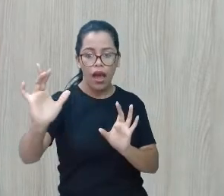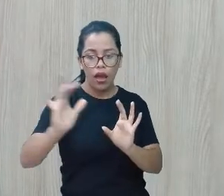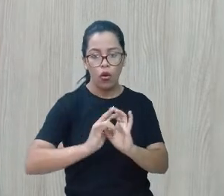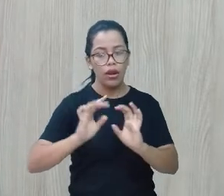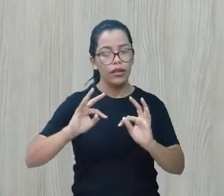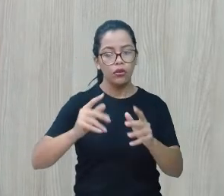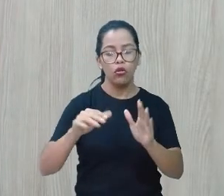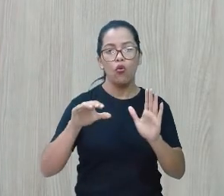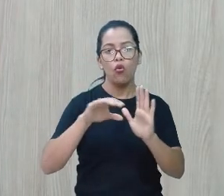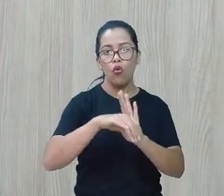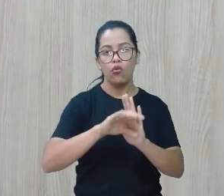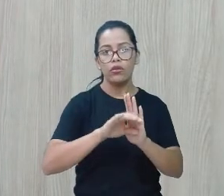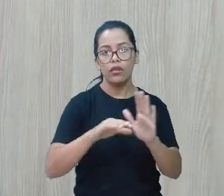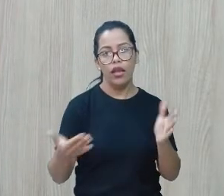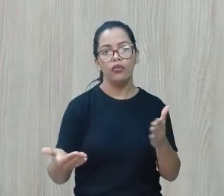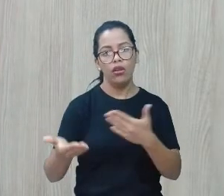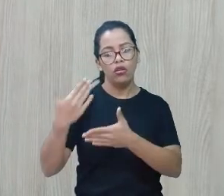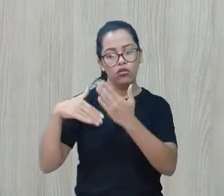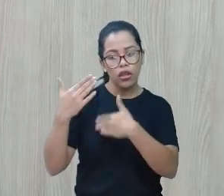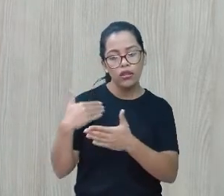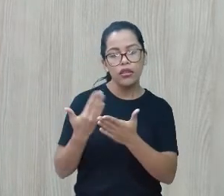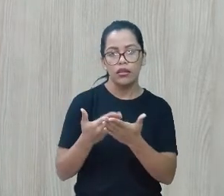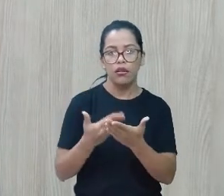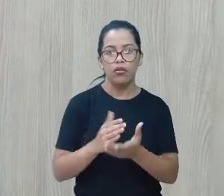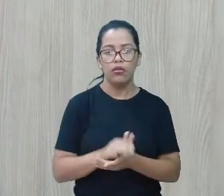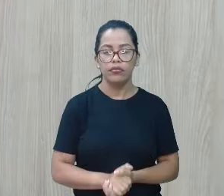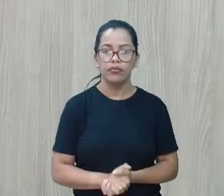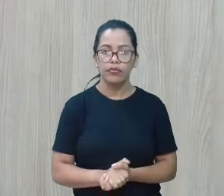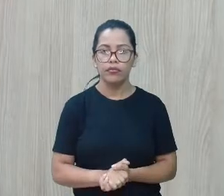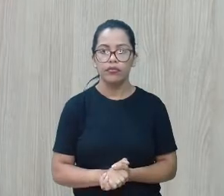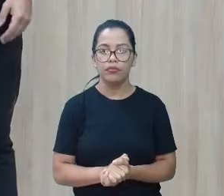foram levantados desde a primeira aula. Vai lá, Pedro.